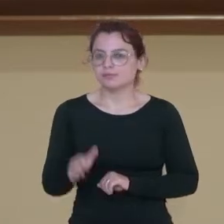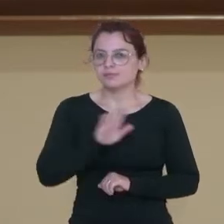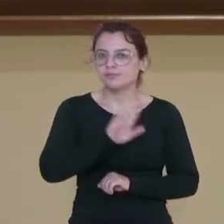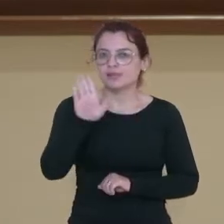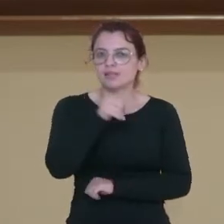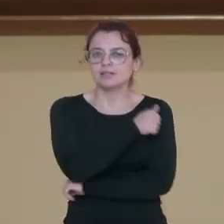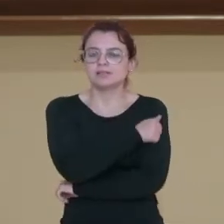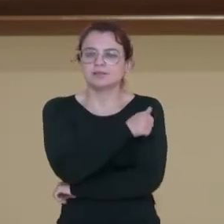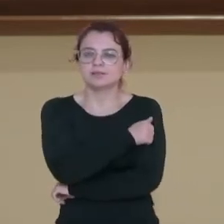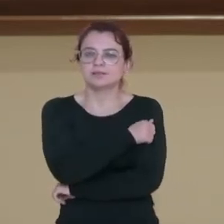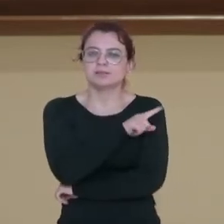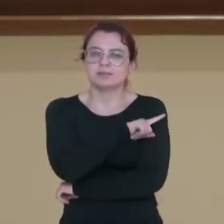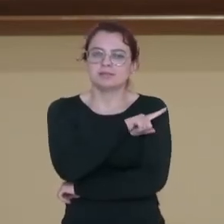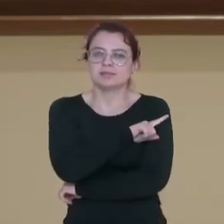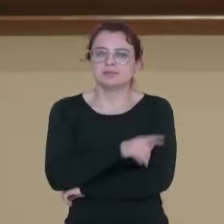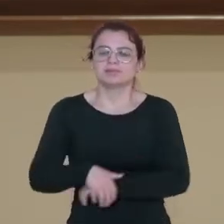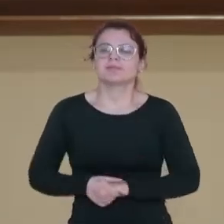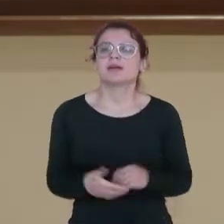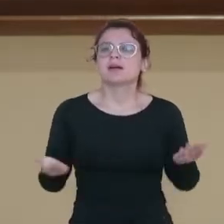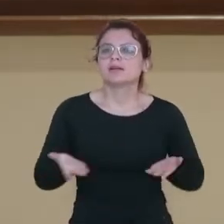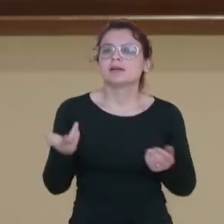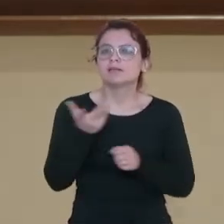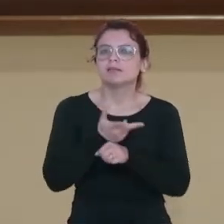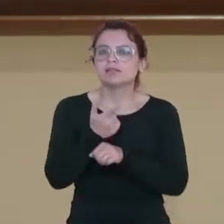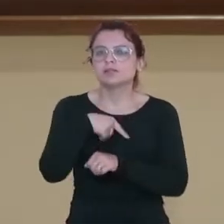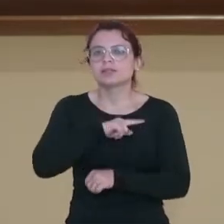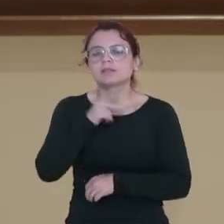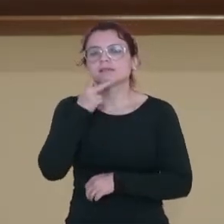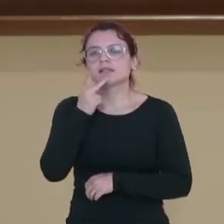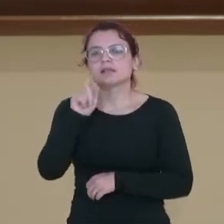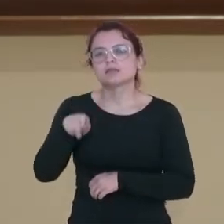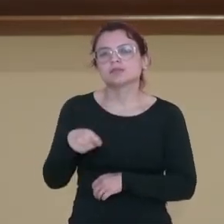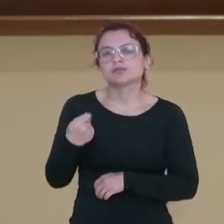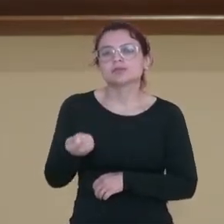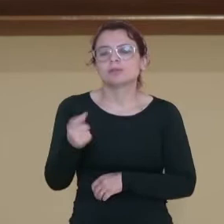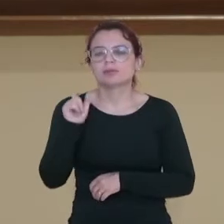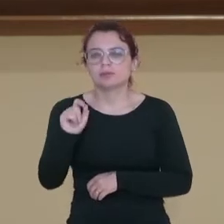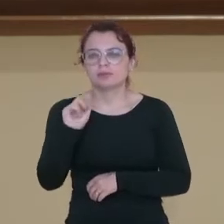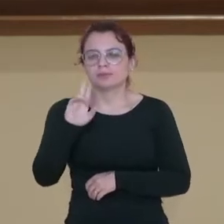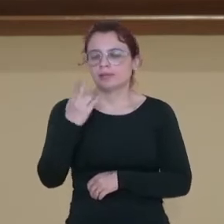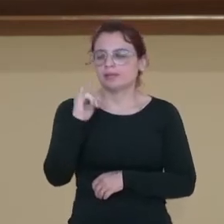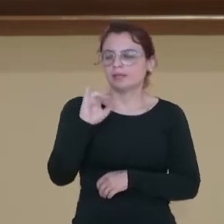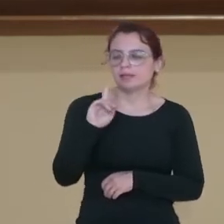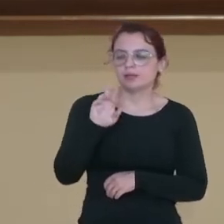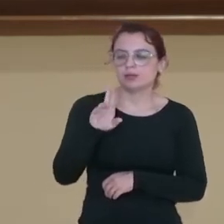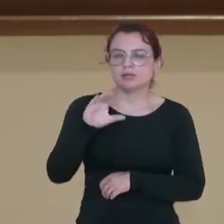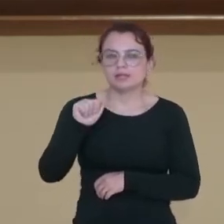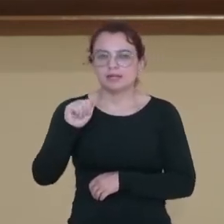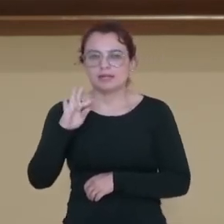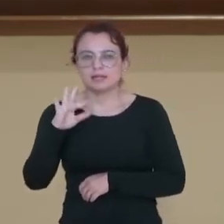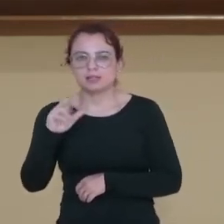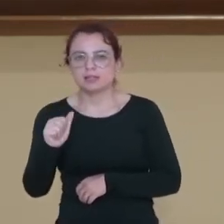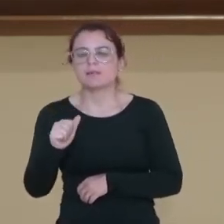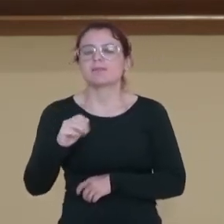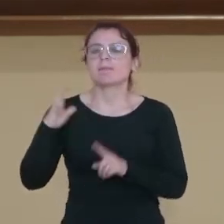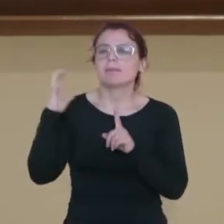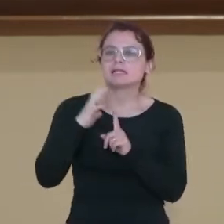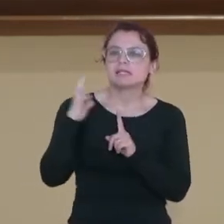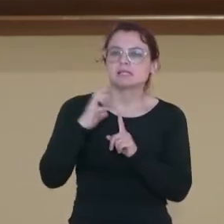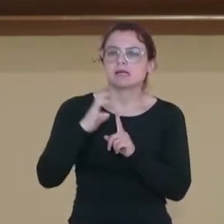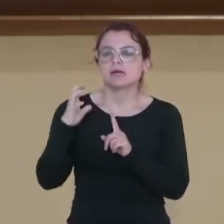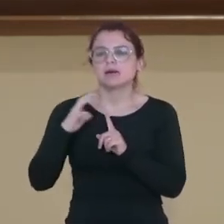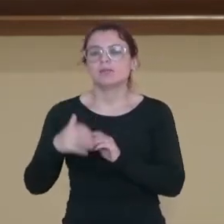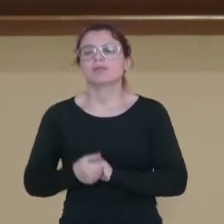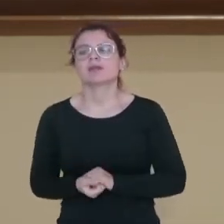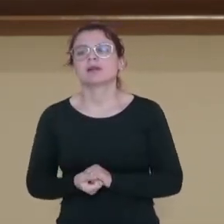Olá, estudantes da primeira série. Neste vídeo vamos falar sobre hidrostática, pressão, densidade